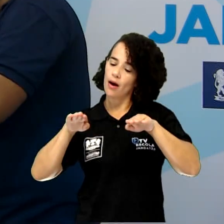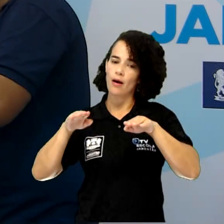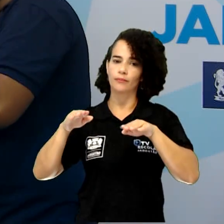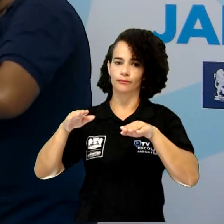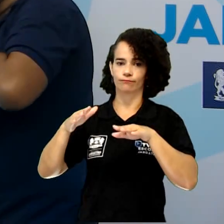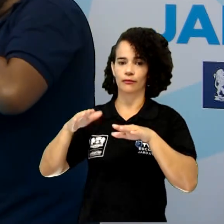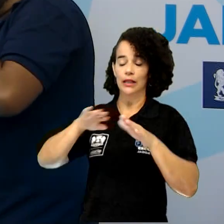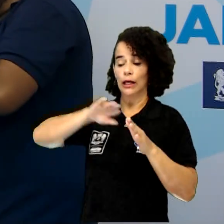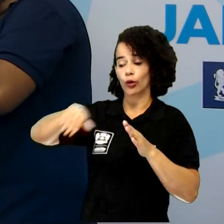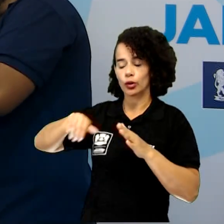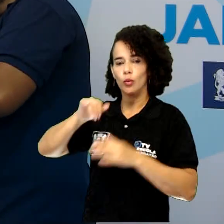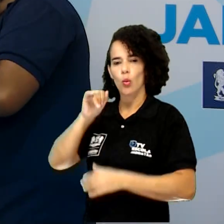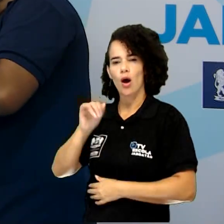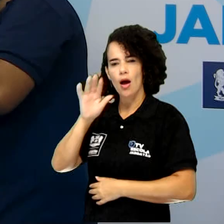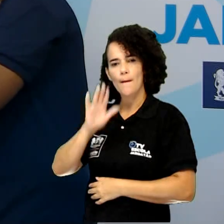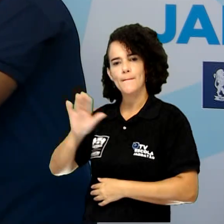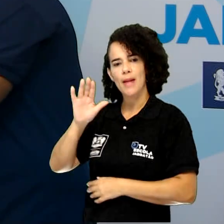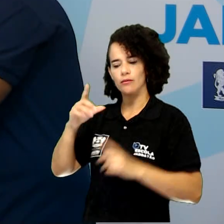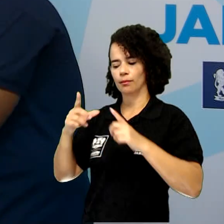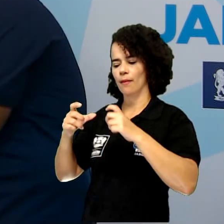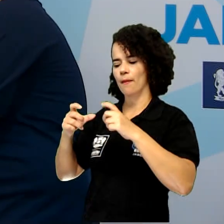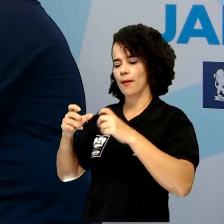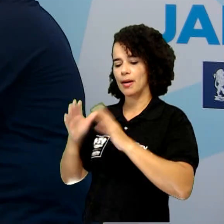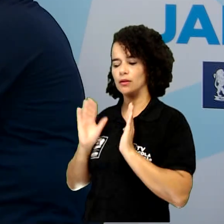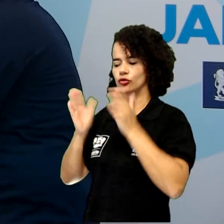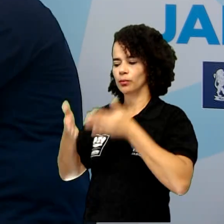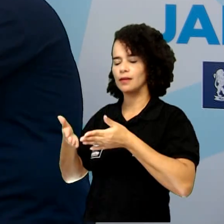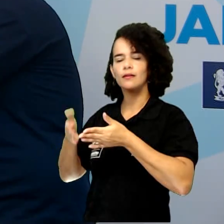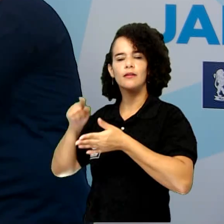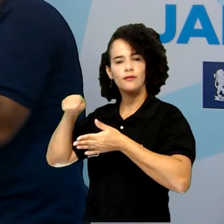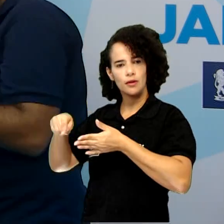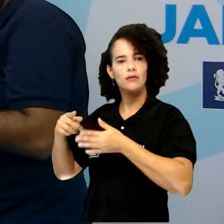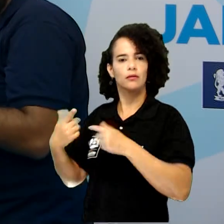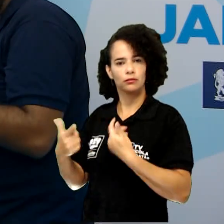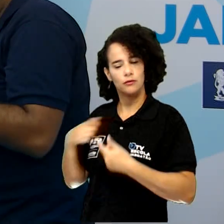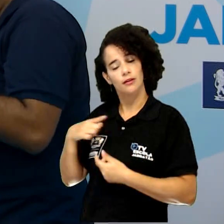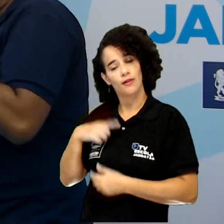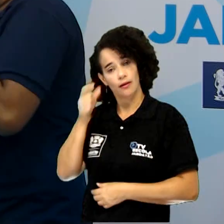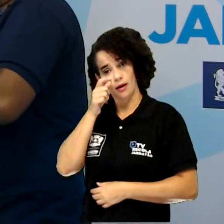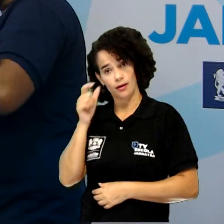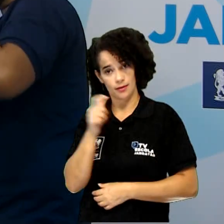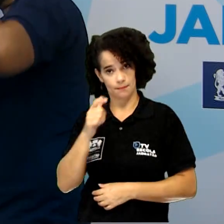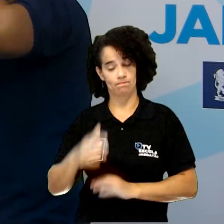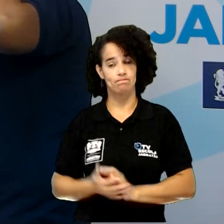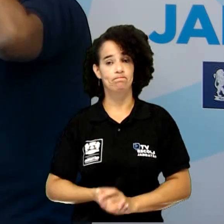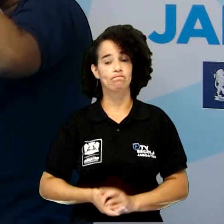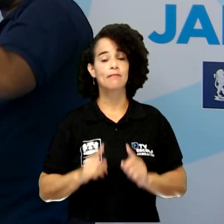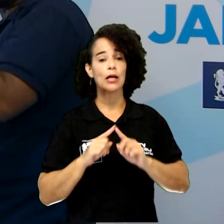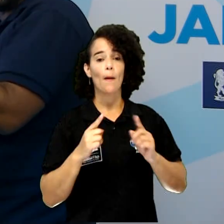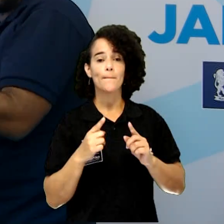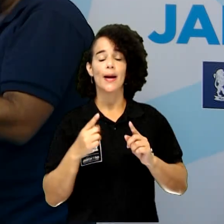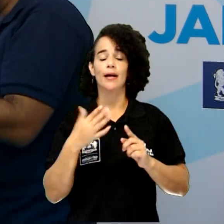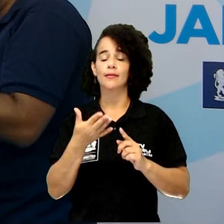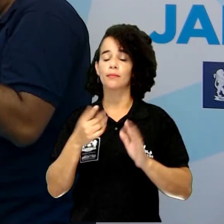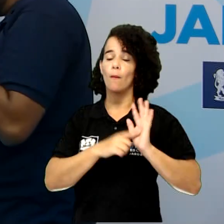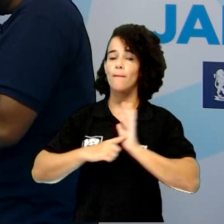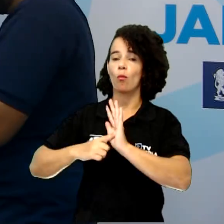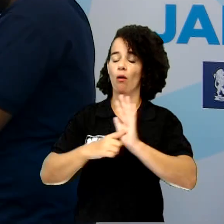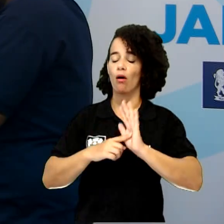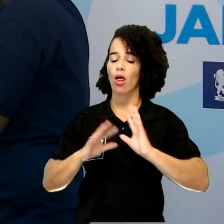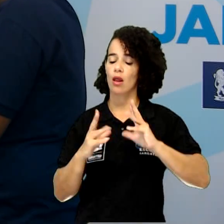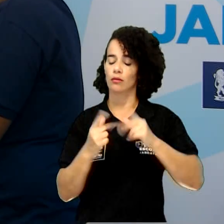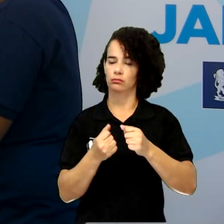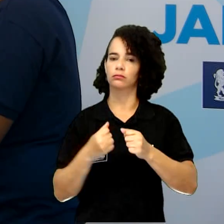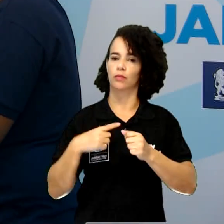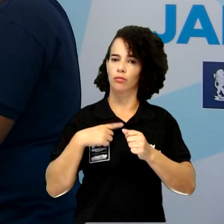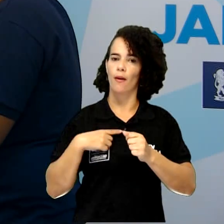a imagem de uma parte específica que eu tiver interesse. Só que se eu quiser mostrar tudo, eu